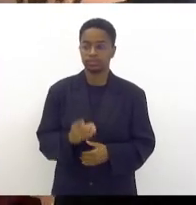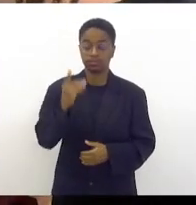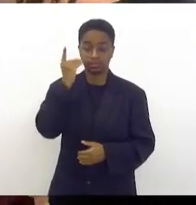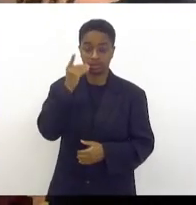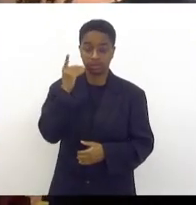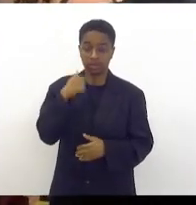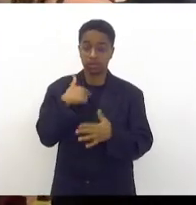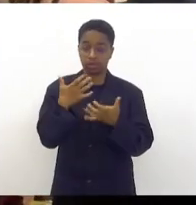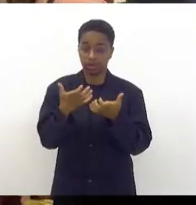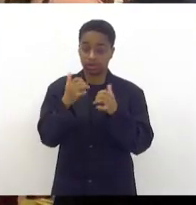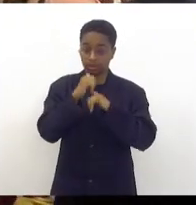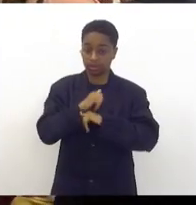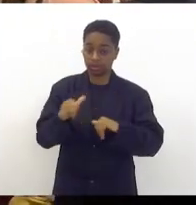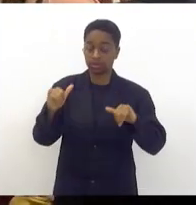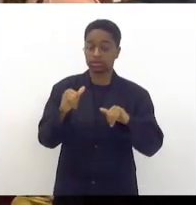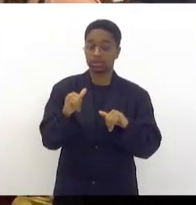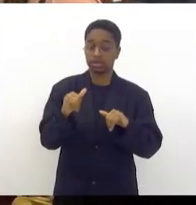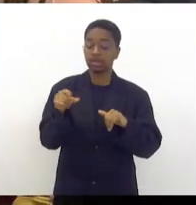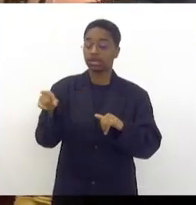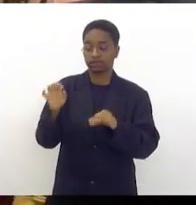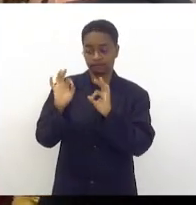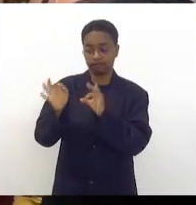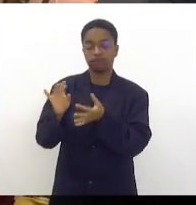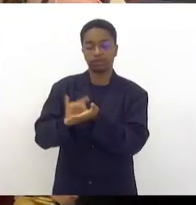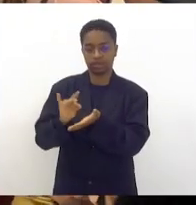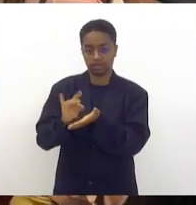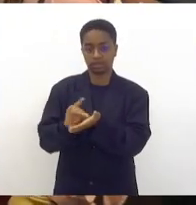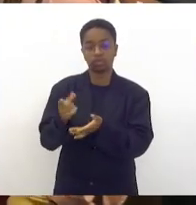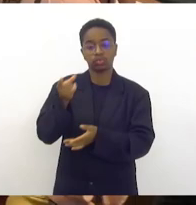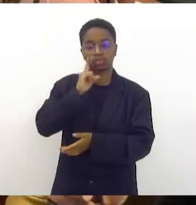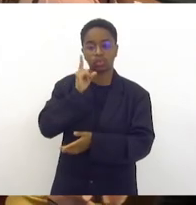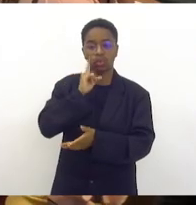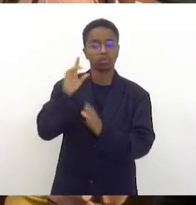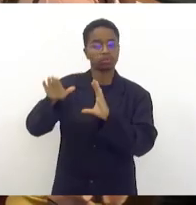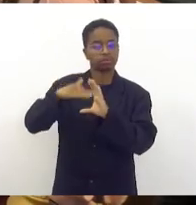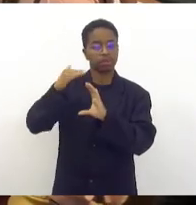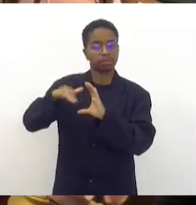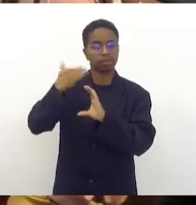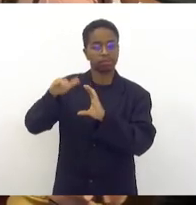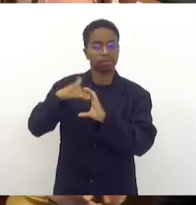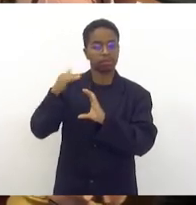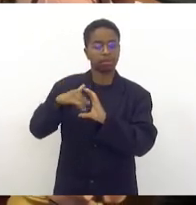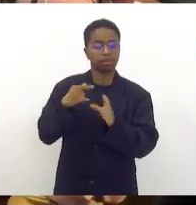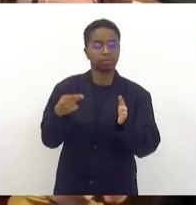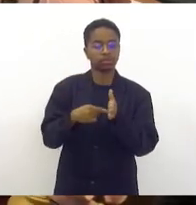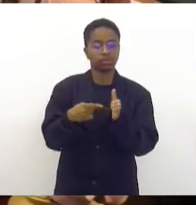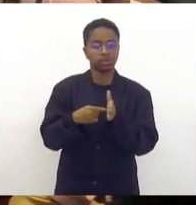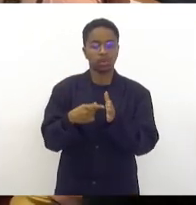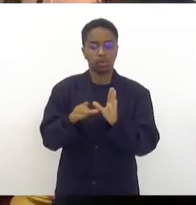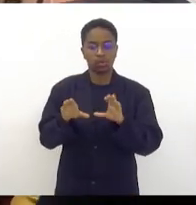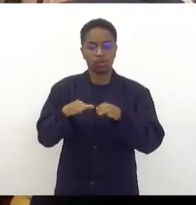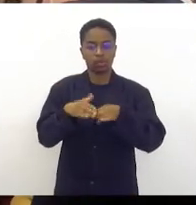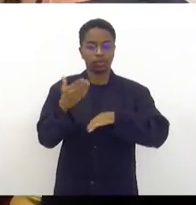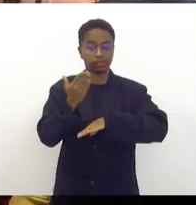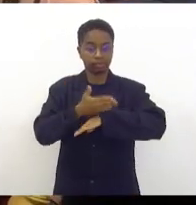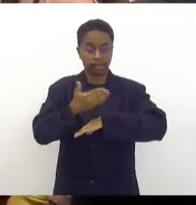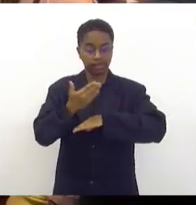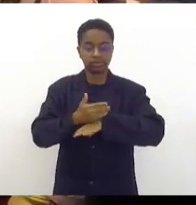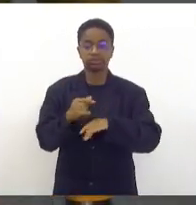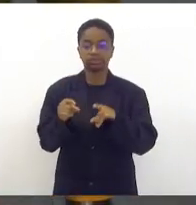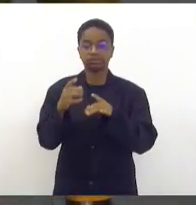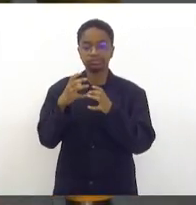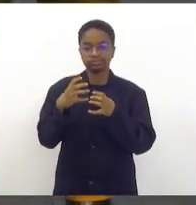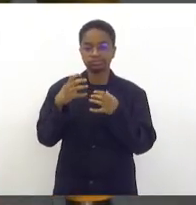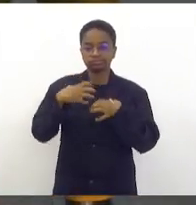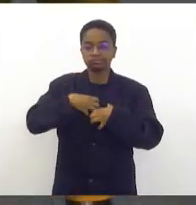que procede não é fake. Recebo eu diariamente várias denúncias de taxistas